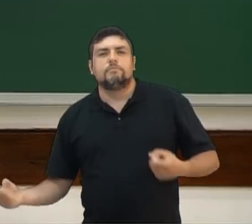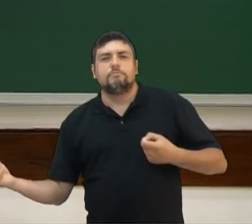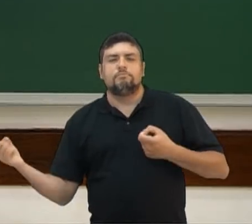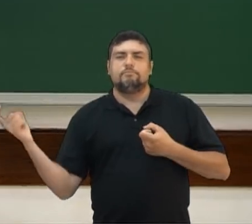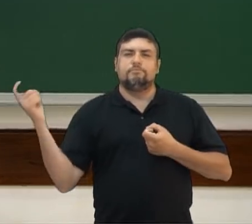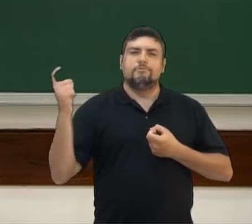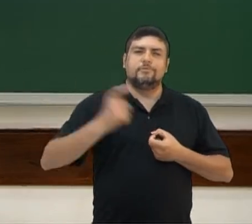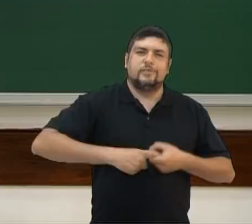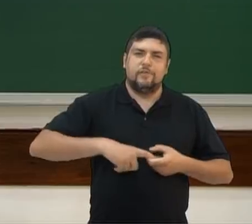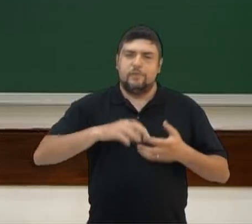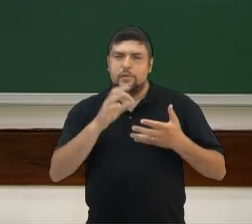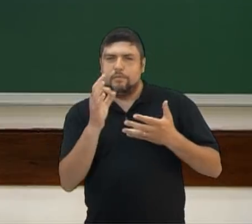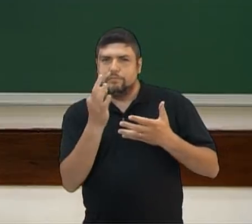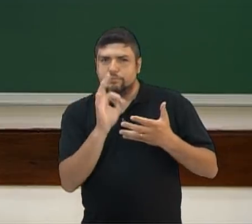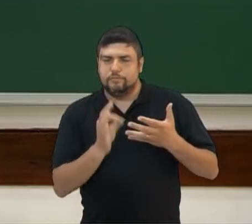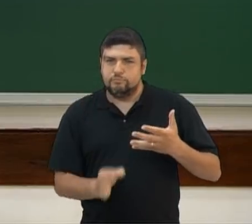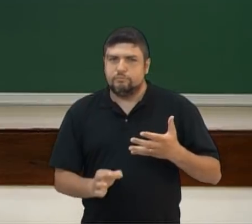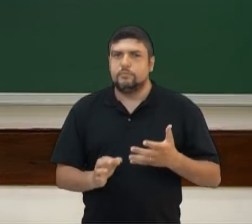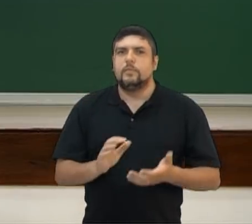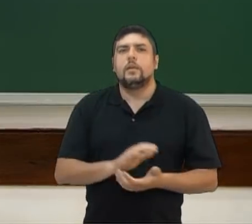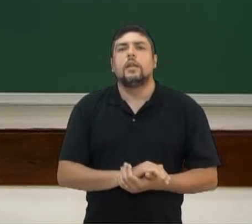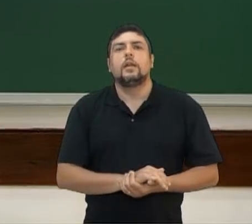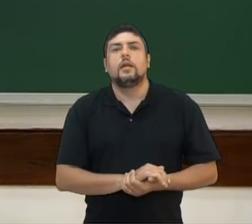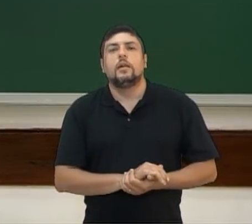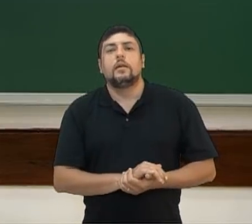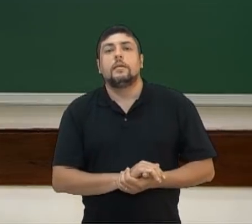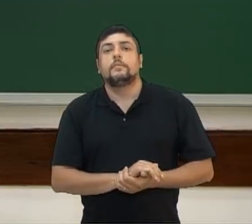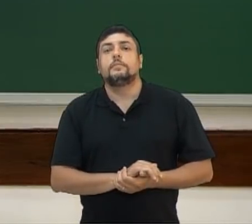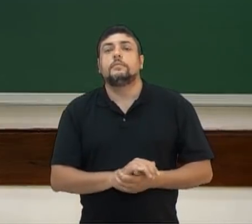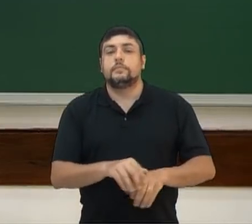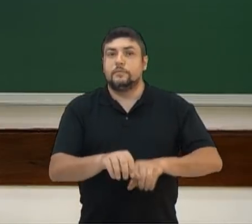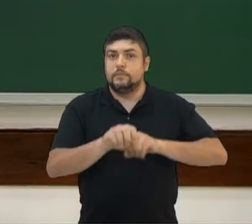Voltamos com a resolução do nosso quiz. Ensino